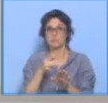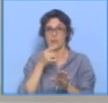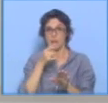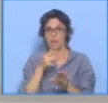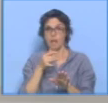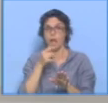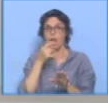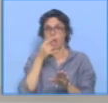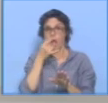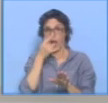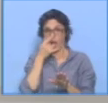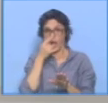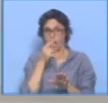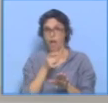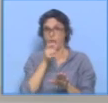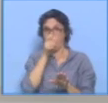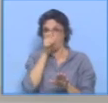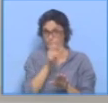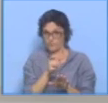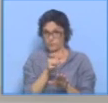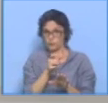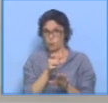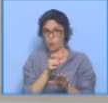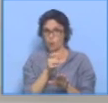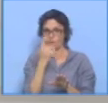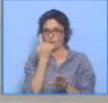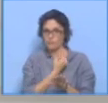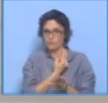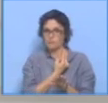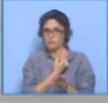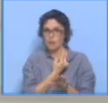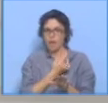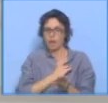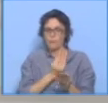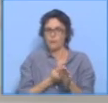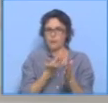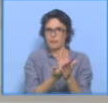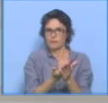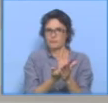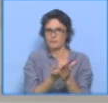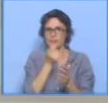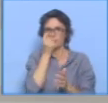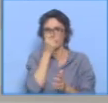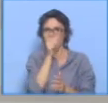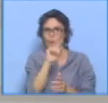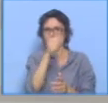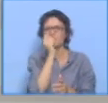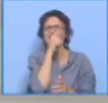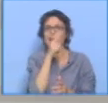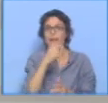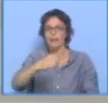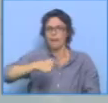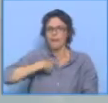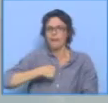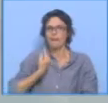deve amar o outro. O próximo sou eu, que me devo aproximar, como diz o texto,